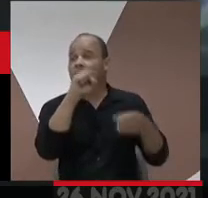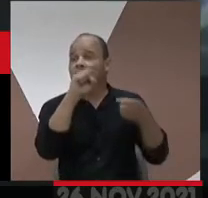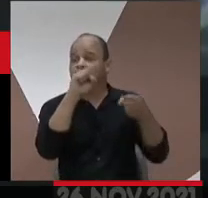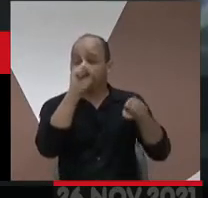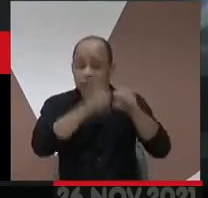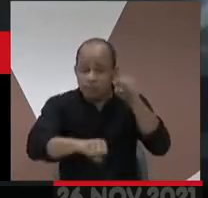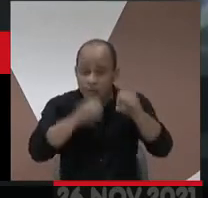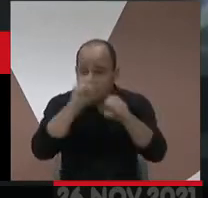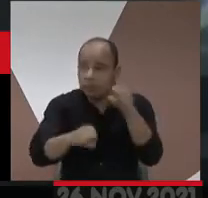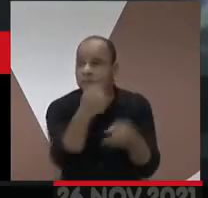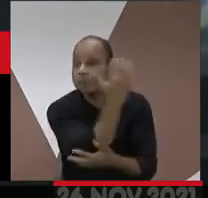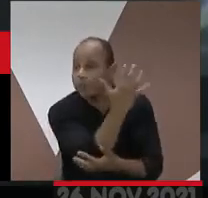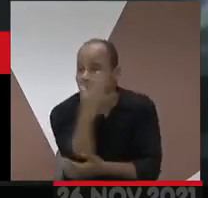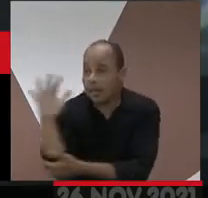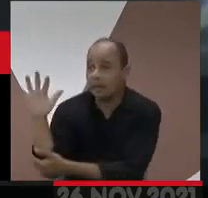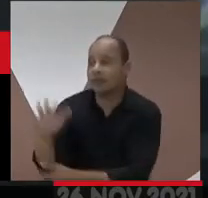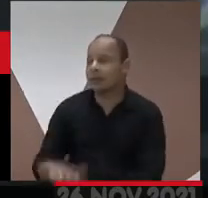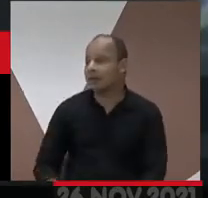APA. Né?